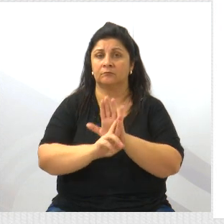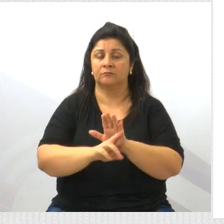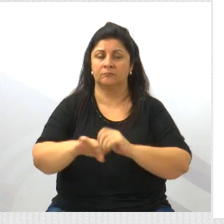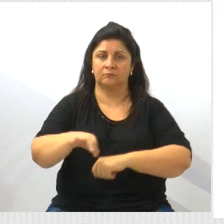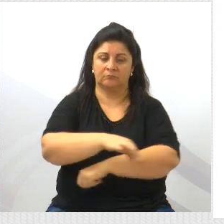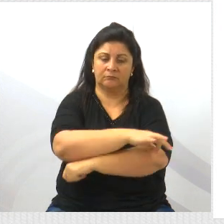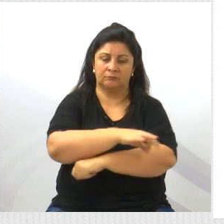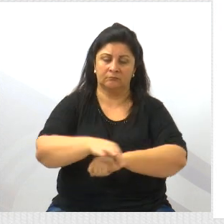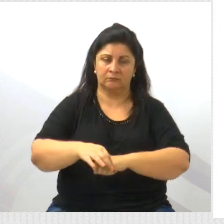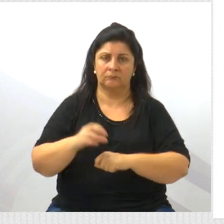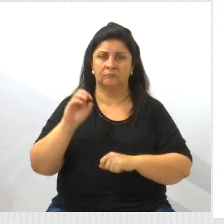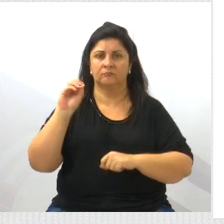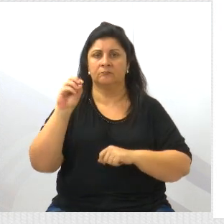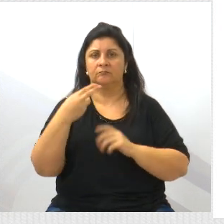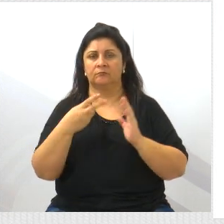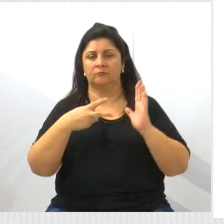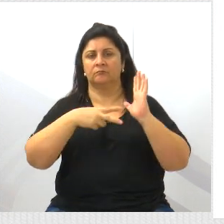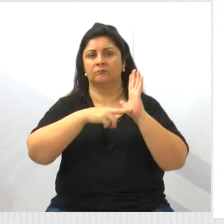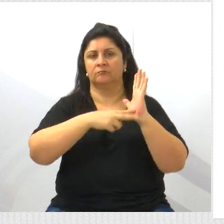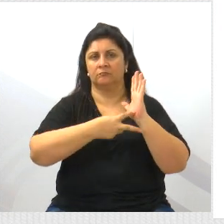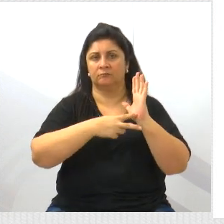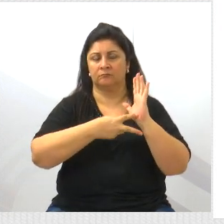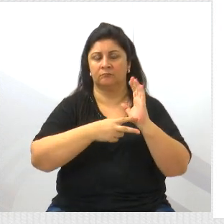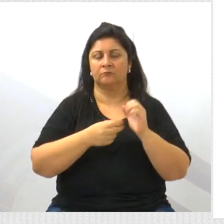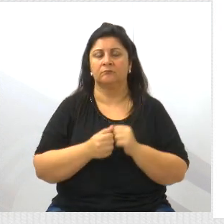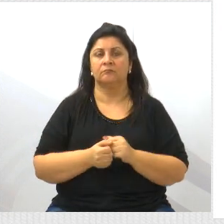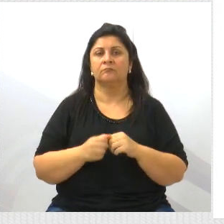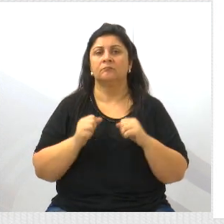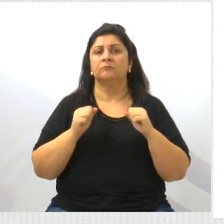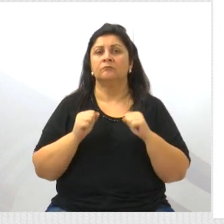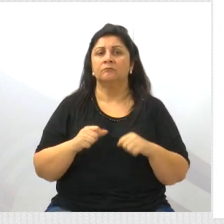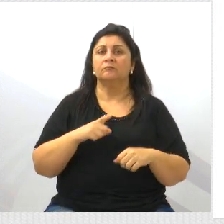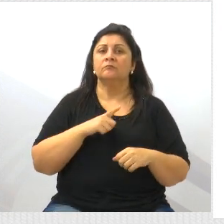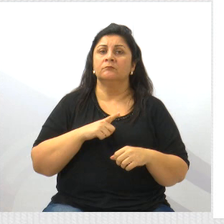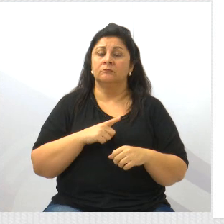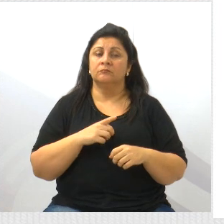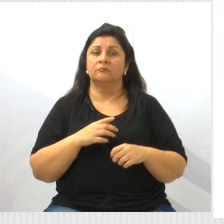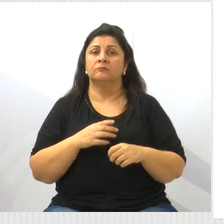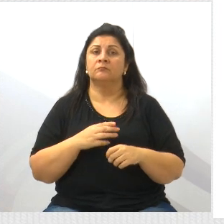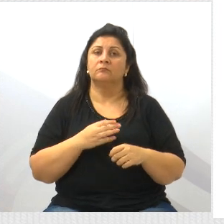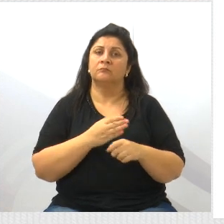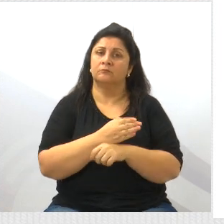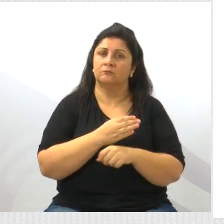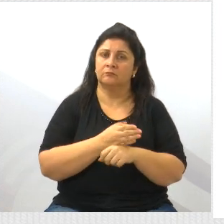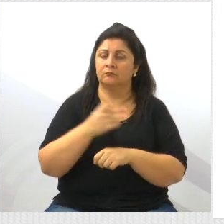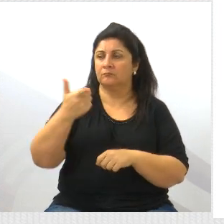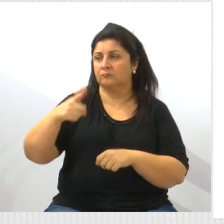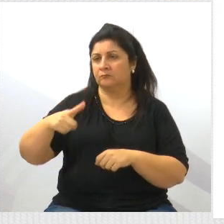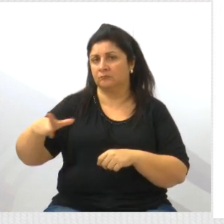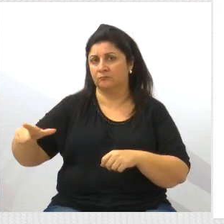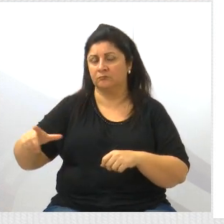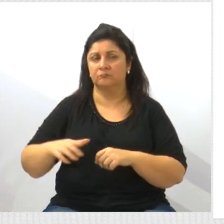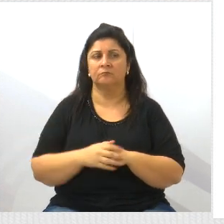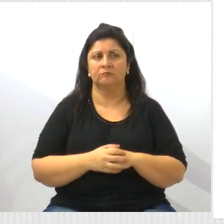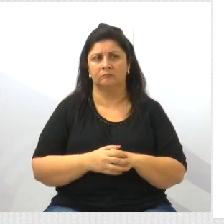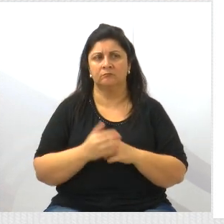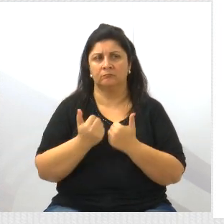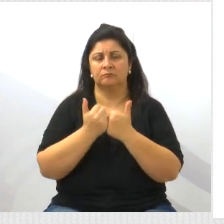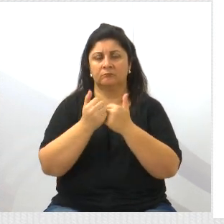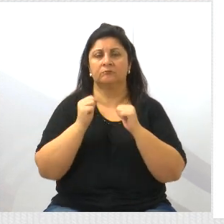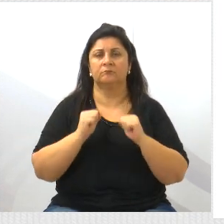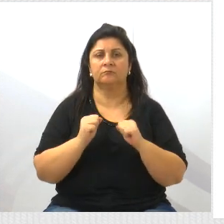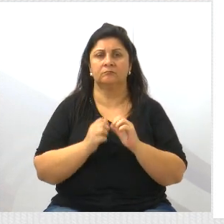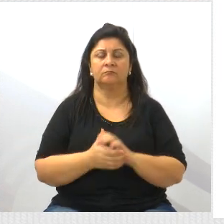do sindicato, eu também posso colocar membros dessas 3 categorias no lugar.